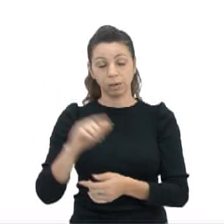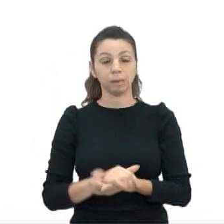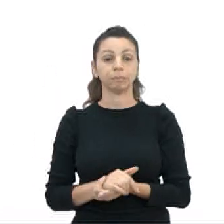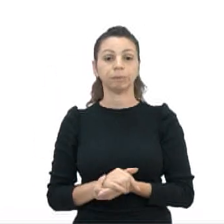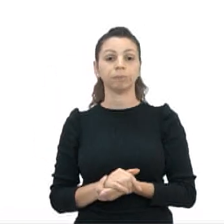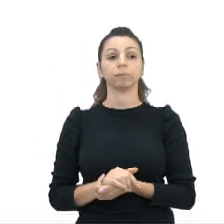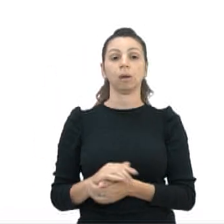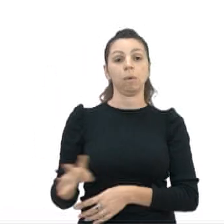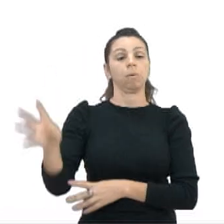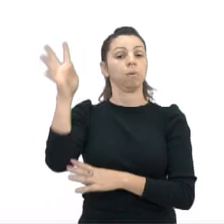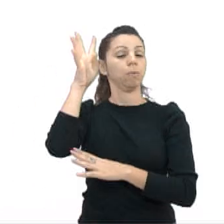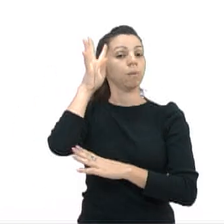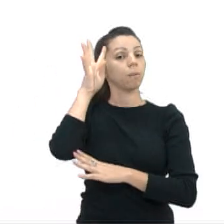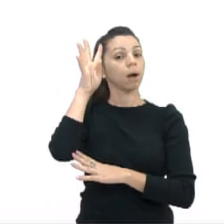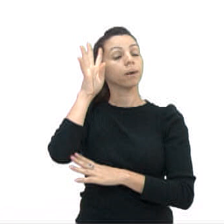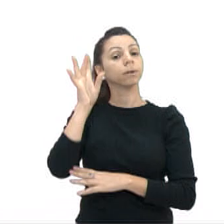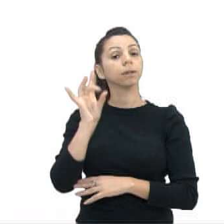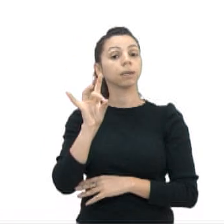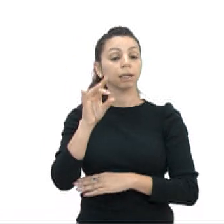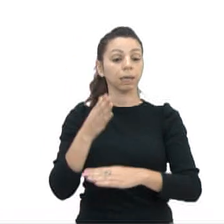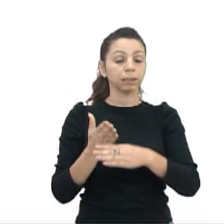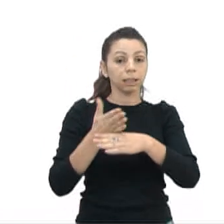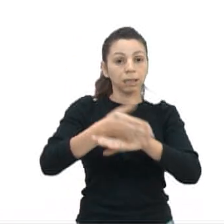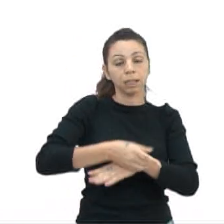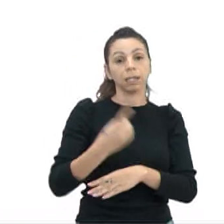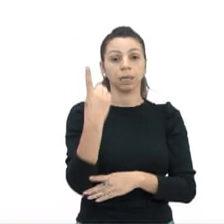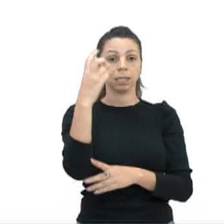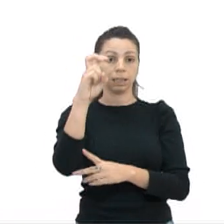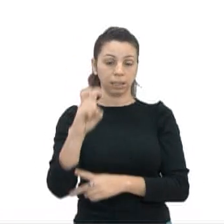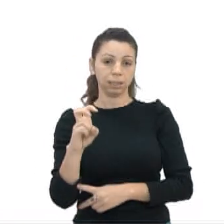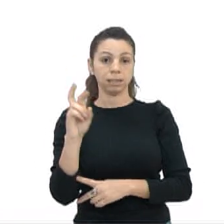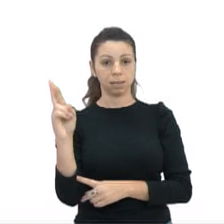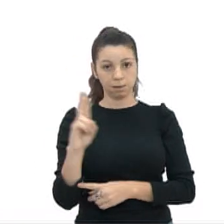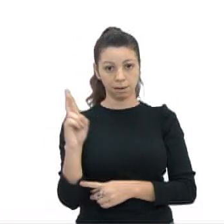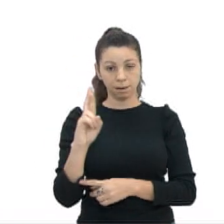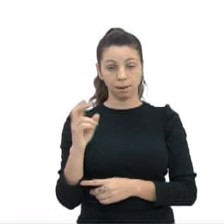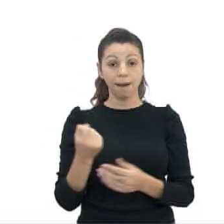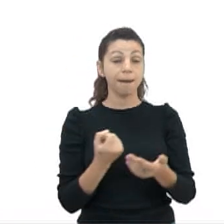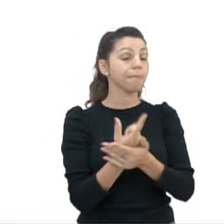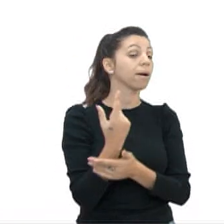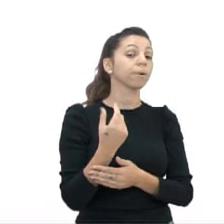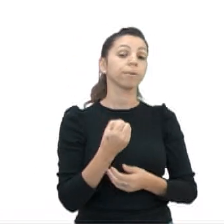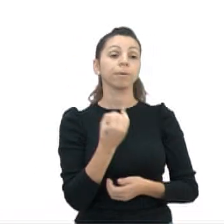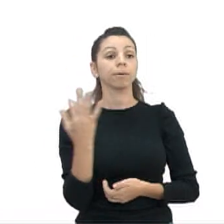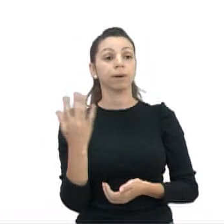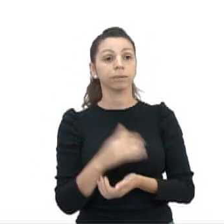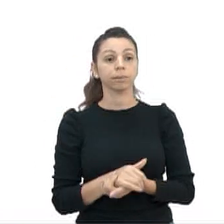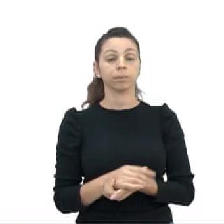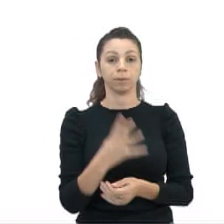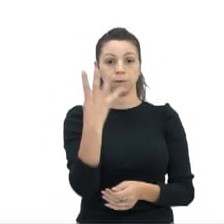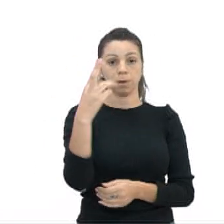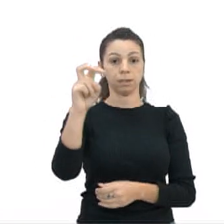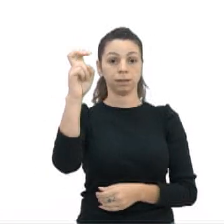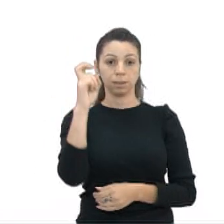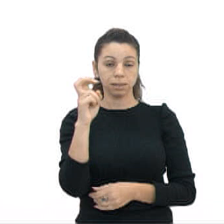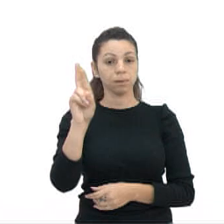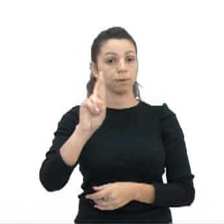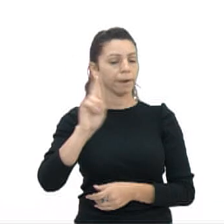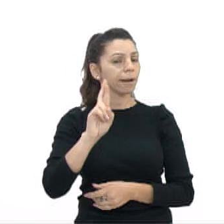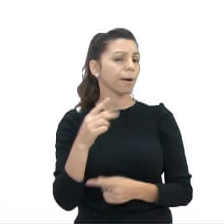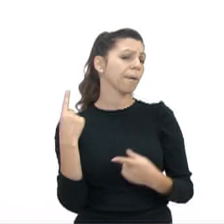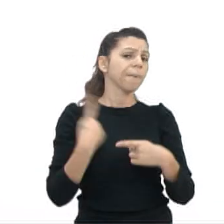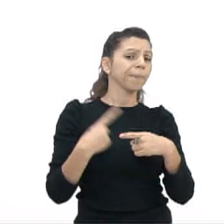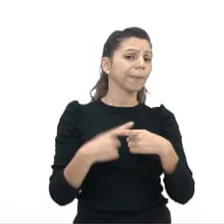Supondo que na quarta-feira cada entrada custe R$15, elas pagarão quanto? R$45. Por que